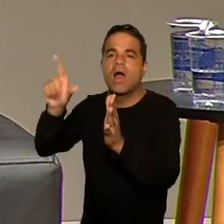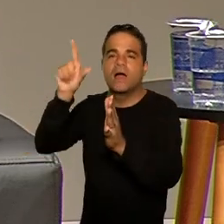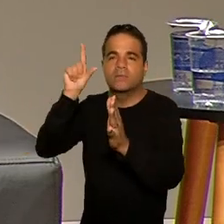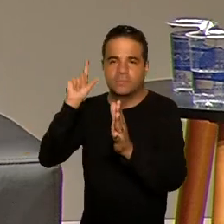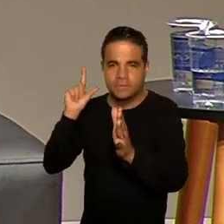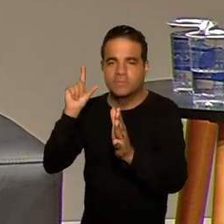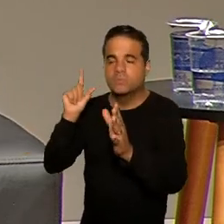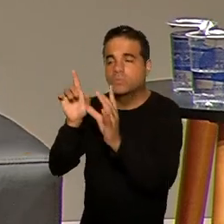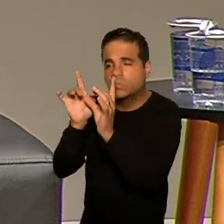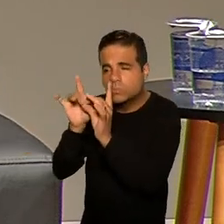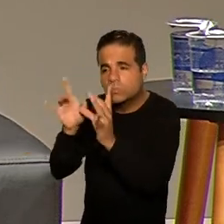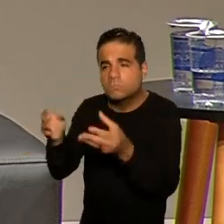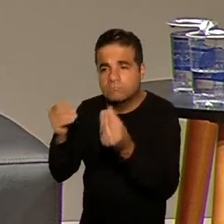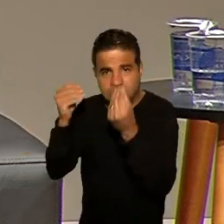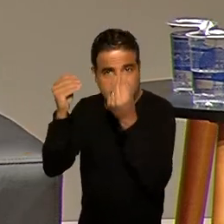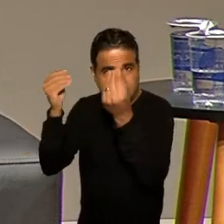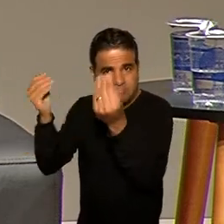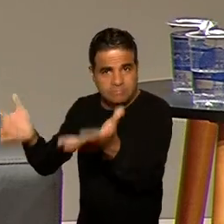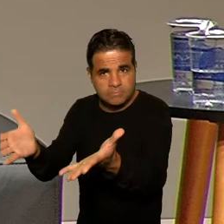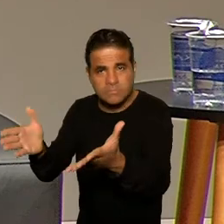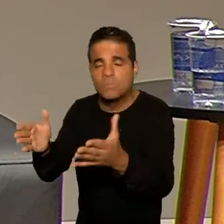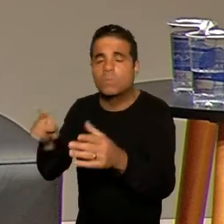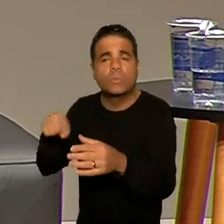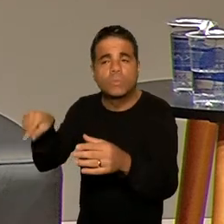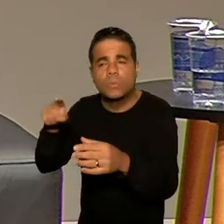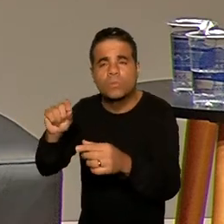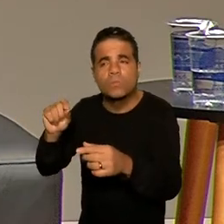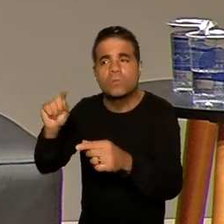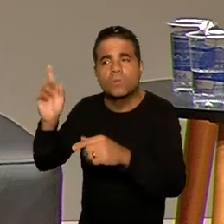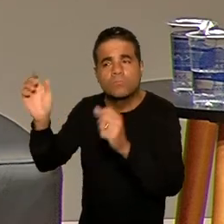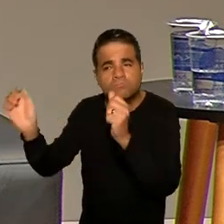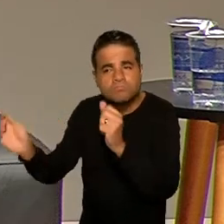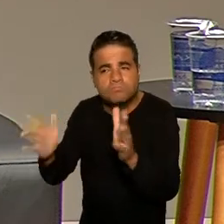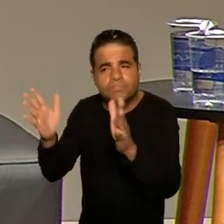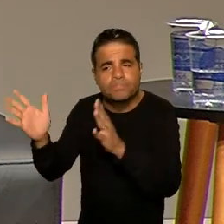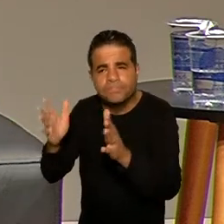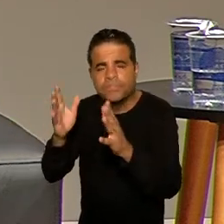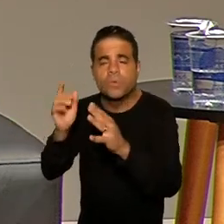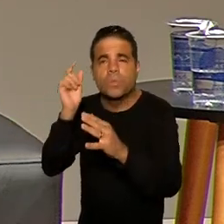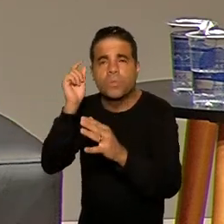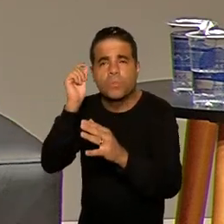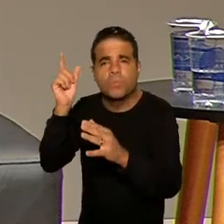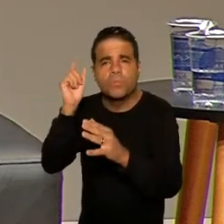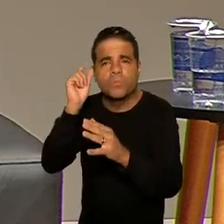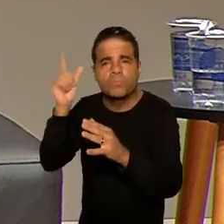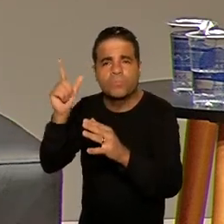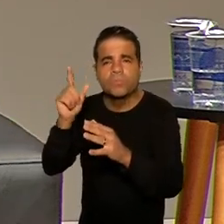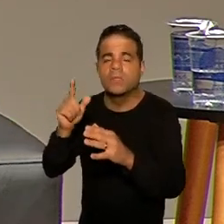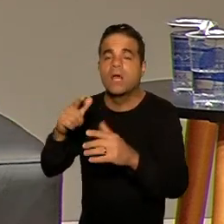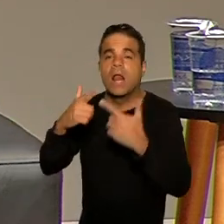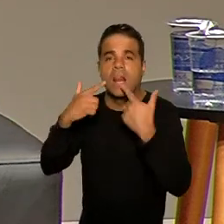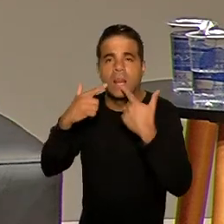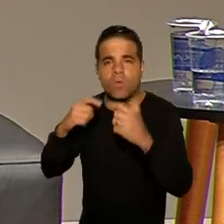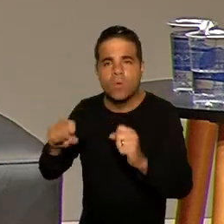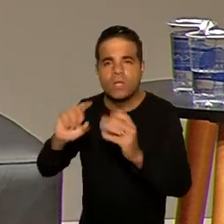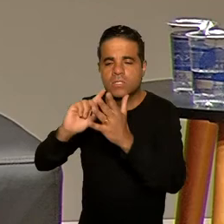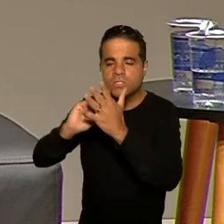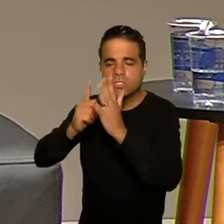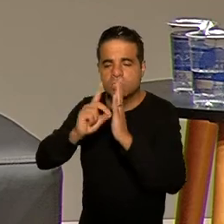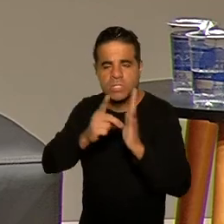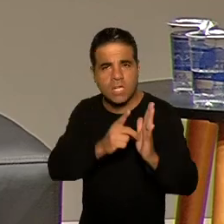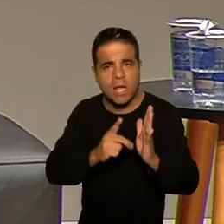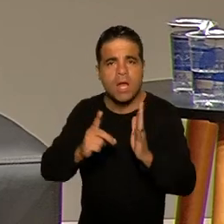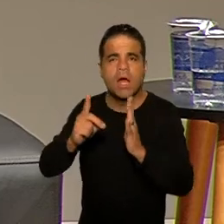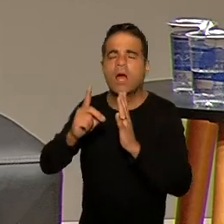estava concebendo como beneficiários como produtores de Cultura né as linguagens digitais